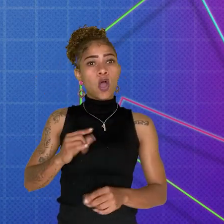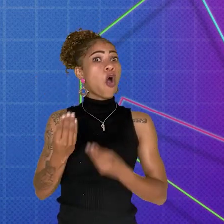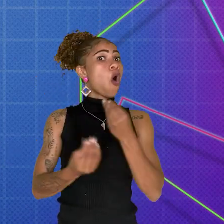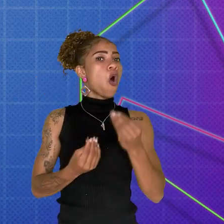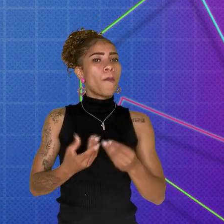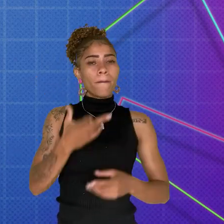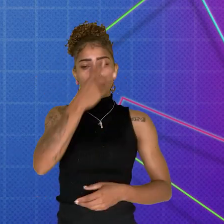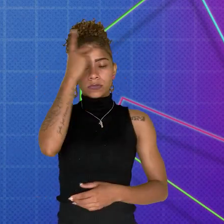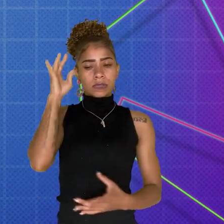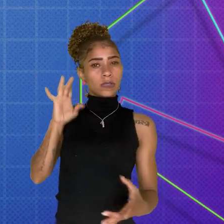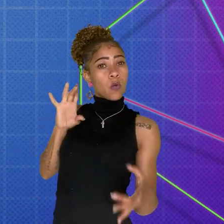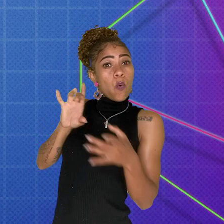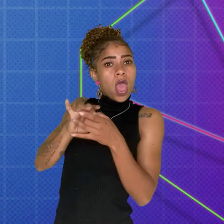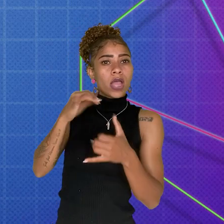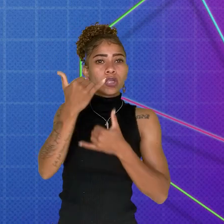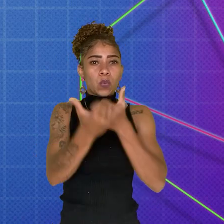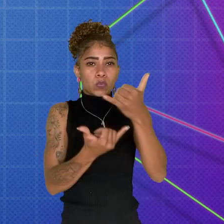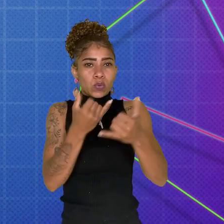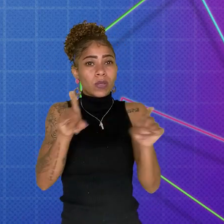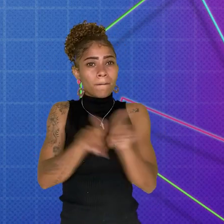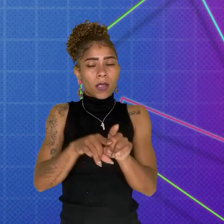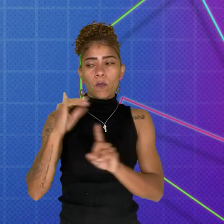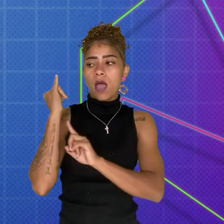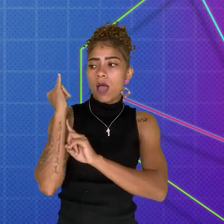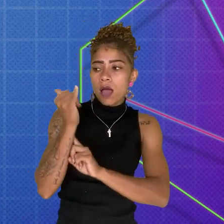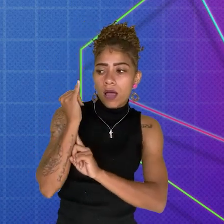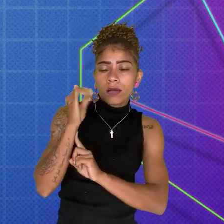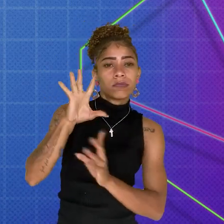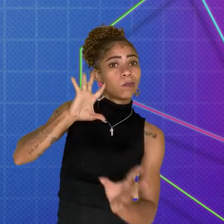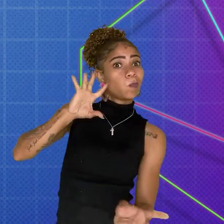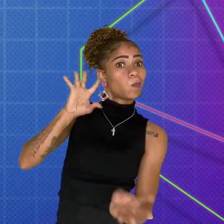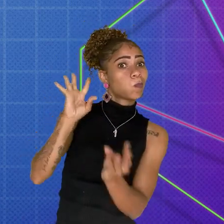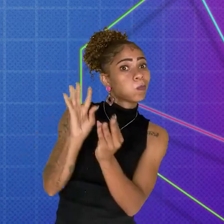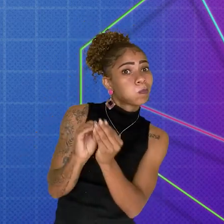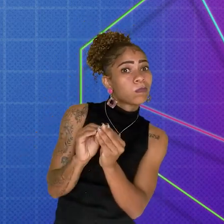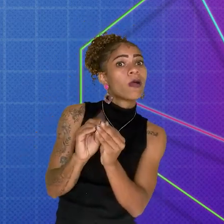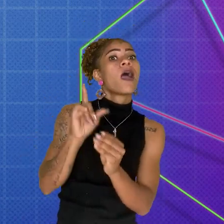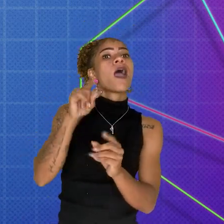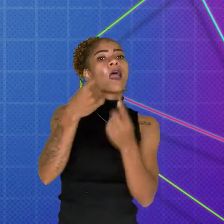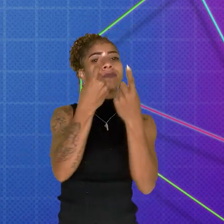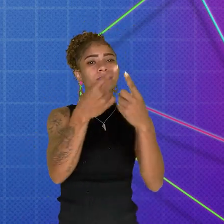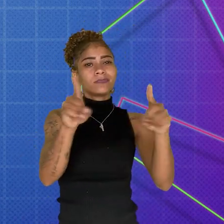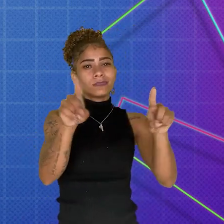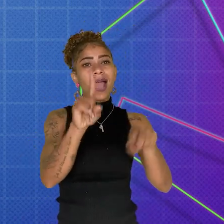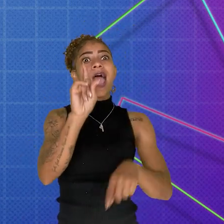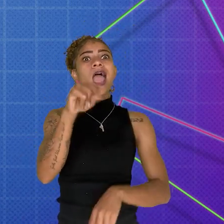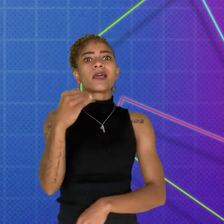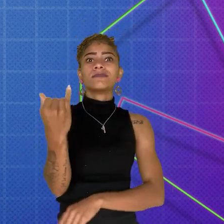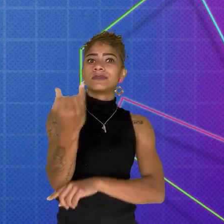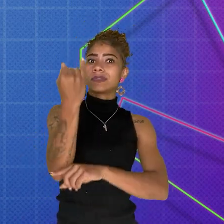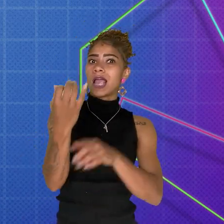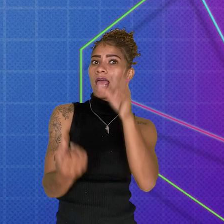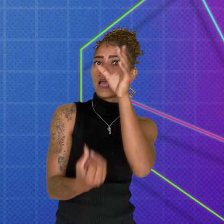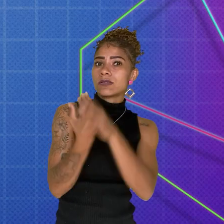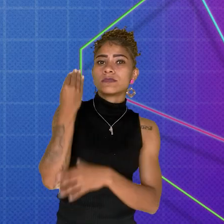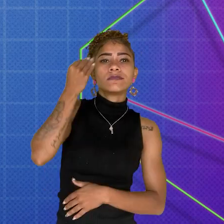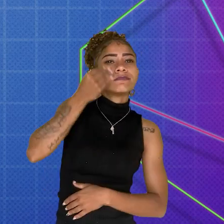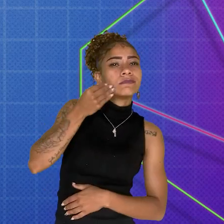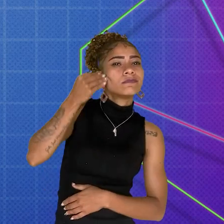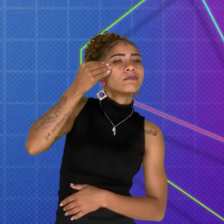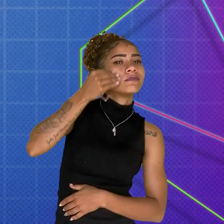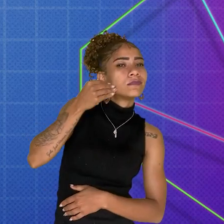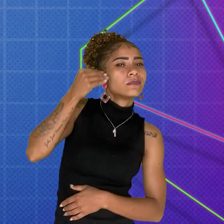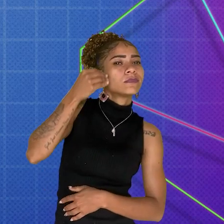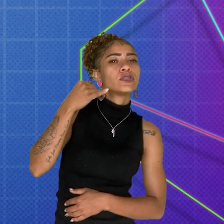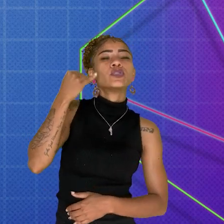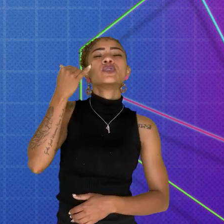na forma como o jogador se conecta com o jogo e com a narrativa. Em resumo, a trilha sonora é uma peça vital na criação de uma experiência